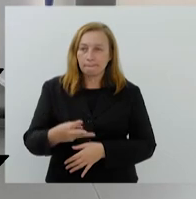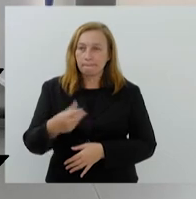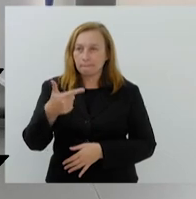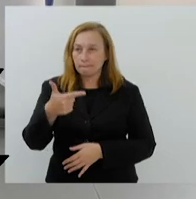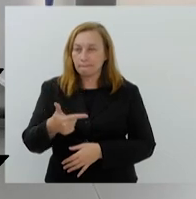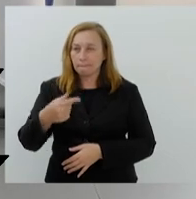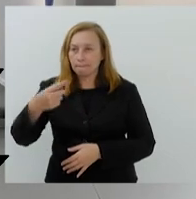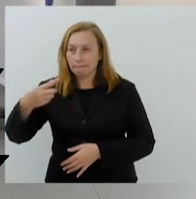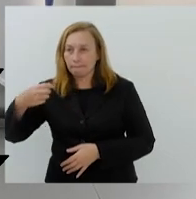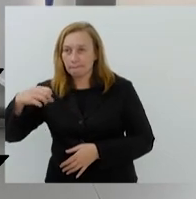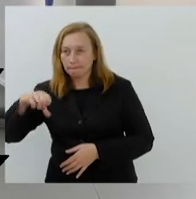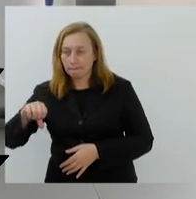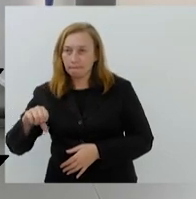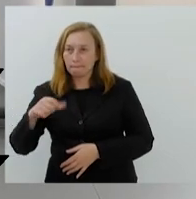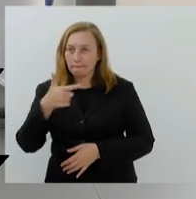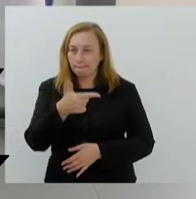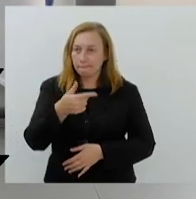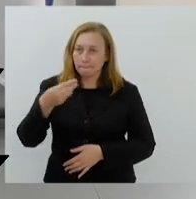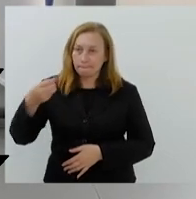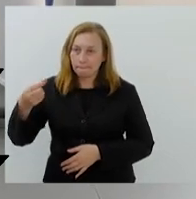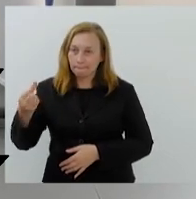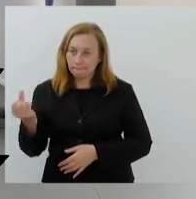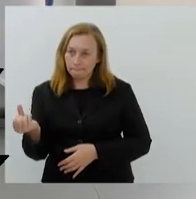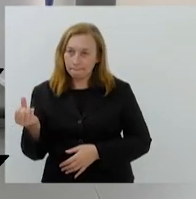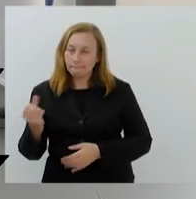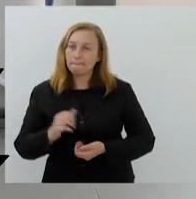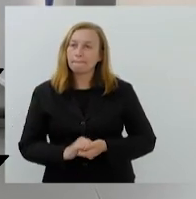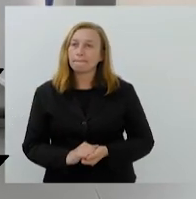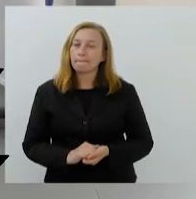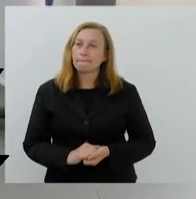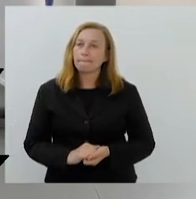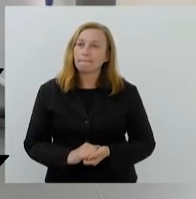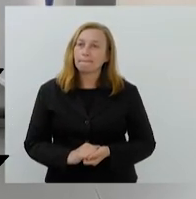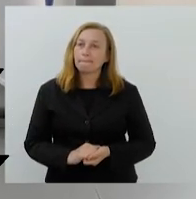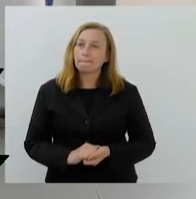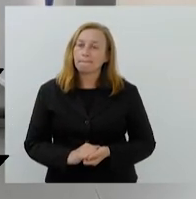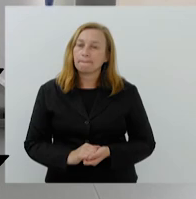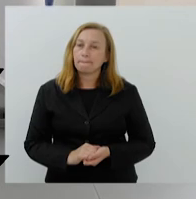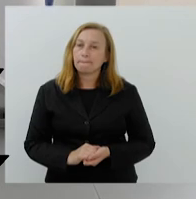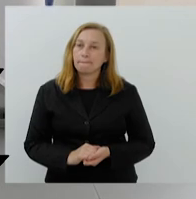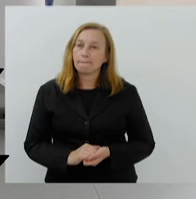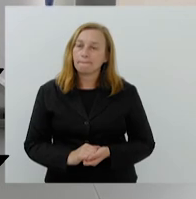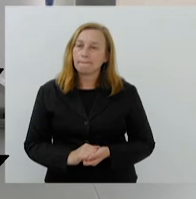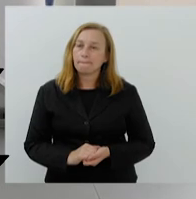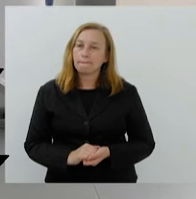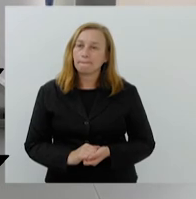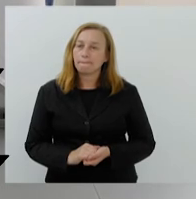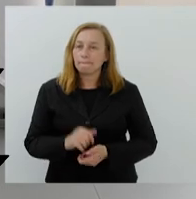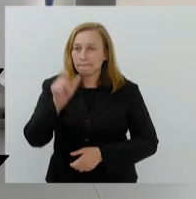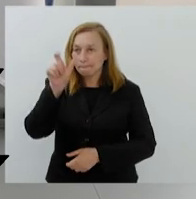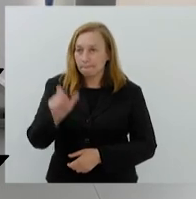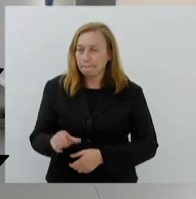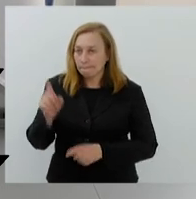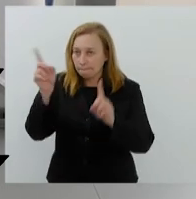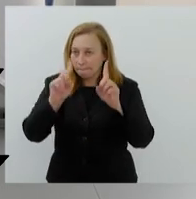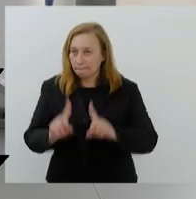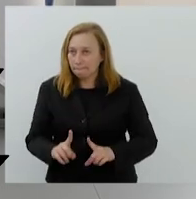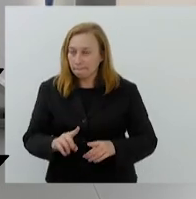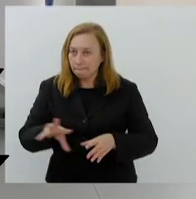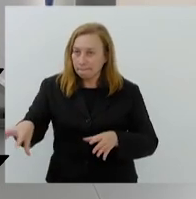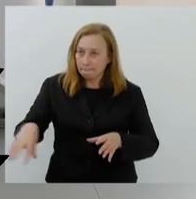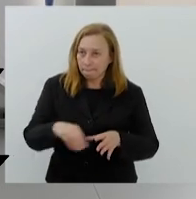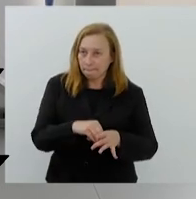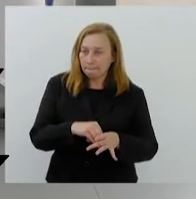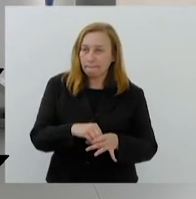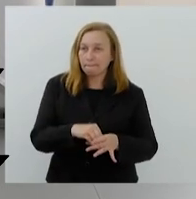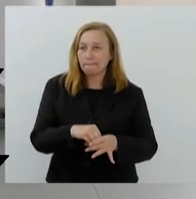16, ela estabelece que é considerada a pessoa com deficiência e que se enquadra nas